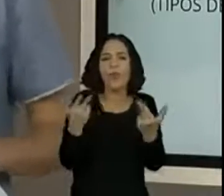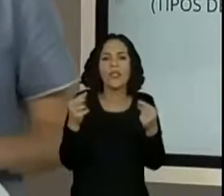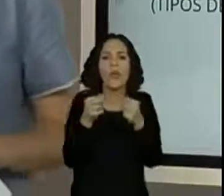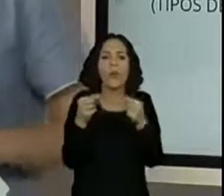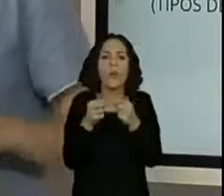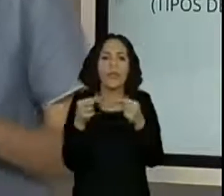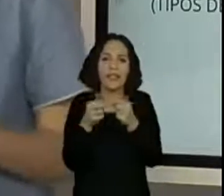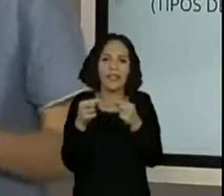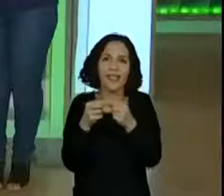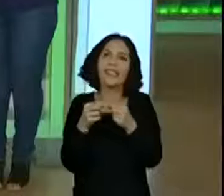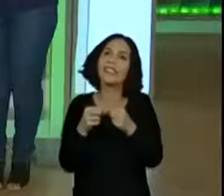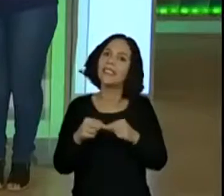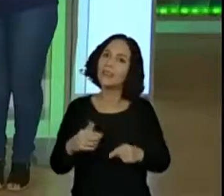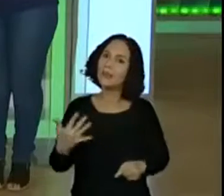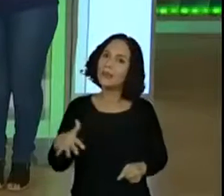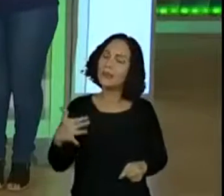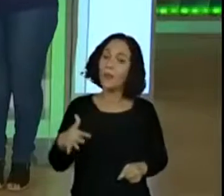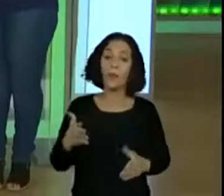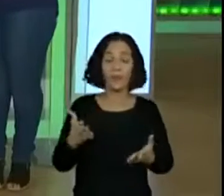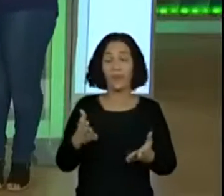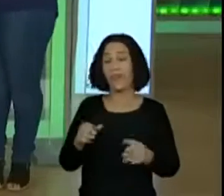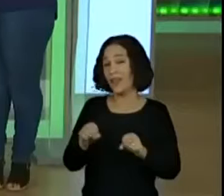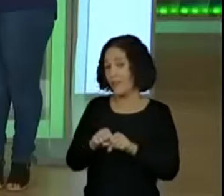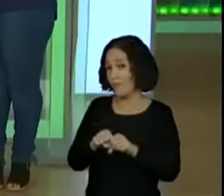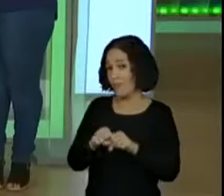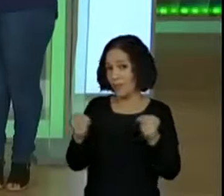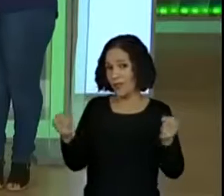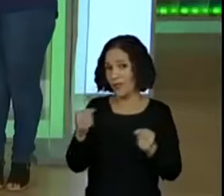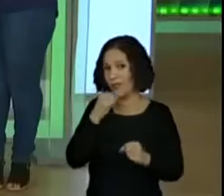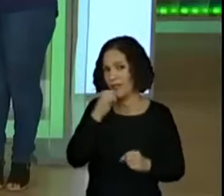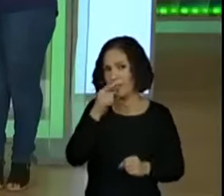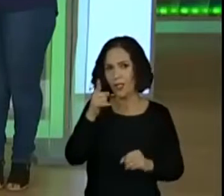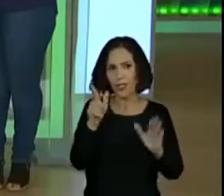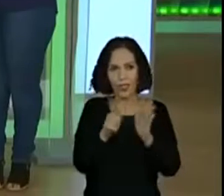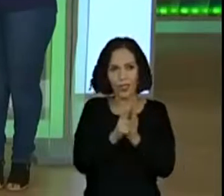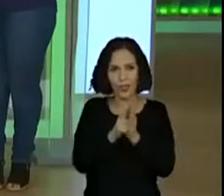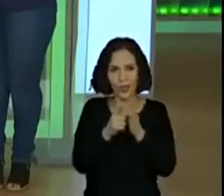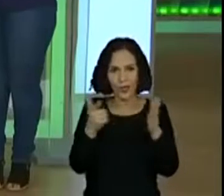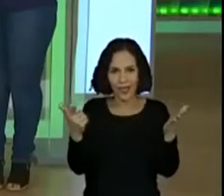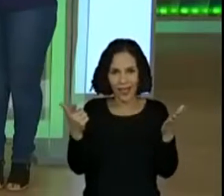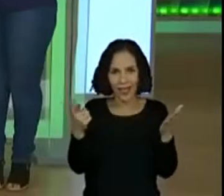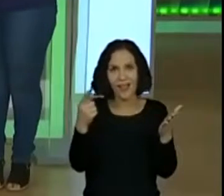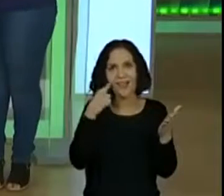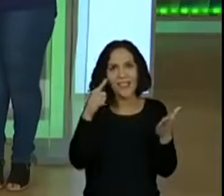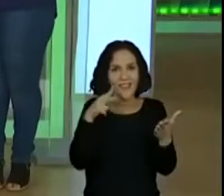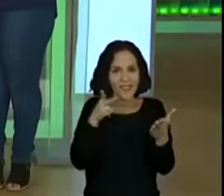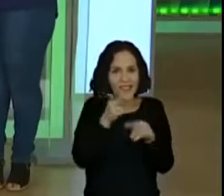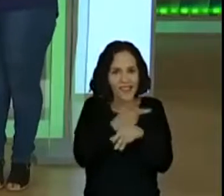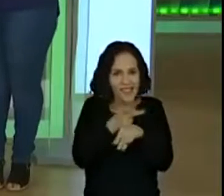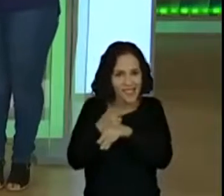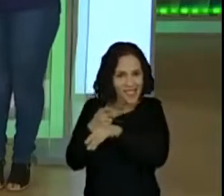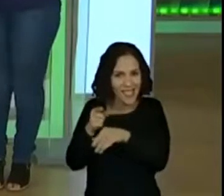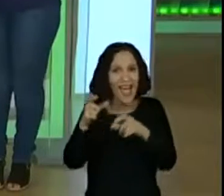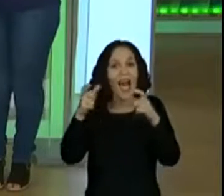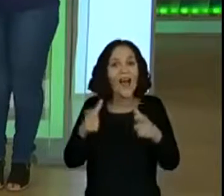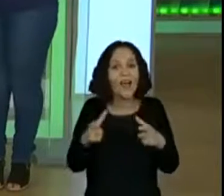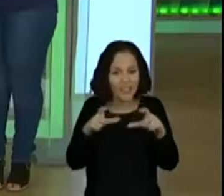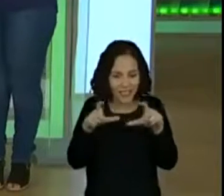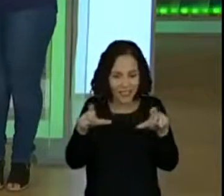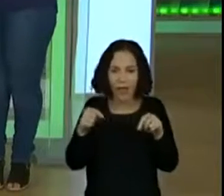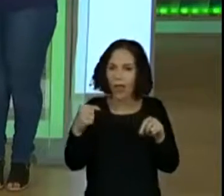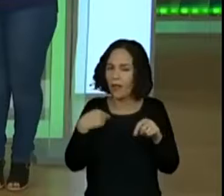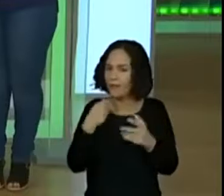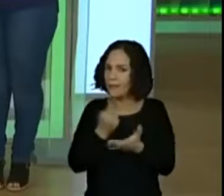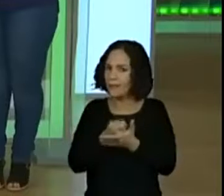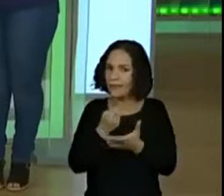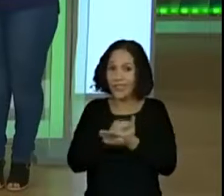Olha quanta coisa sobre tirinha. E é impossível, professora Kelly, você pegar um jornal e não ir lá procurar onde está a tirinha. Eu sou